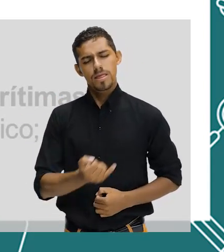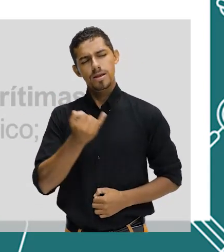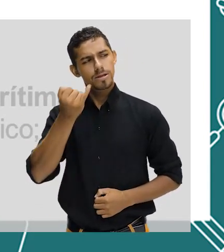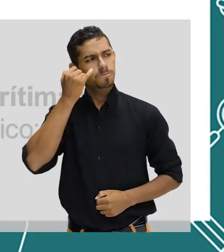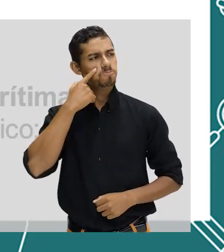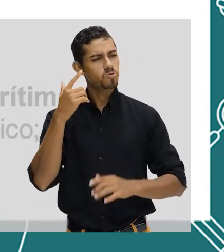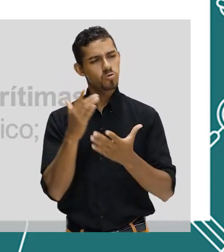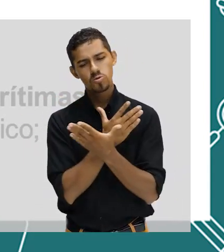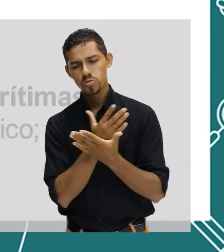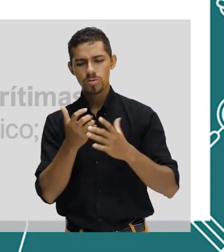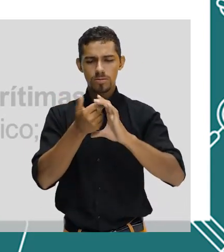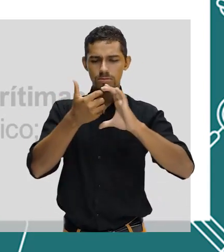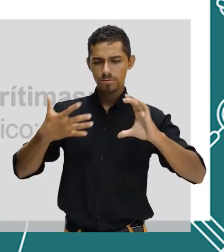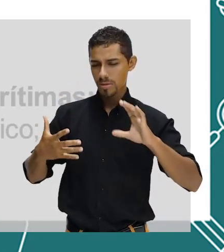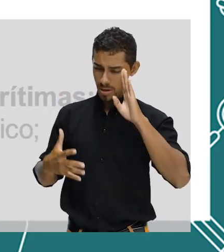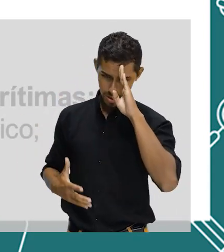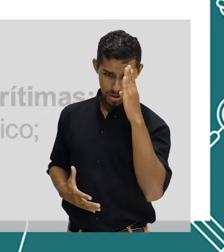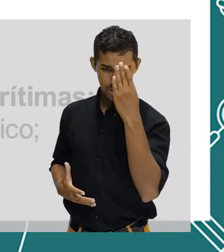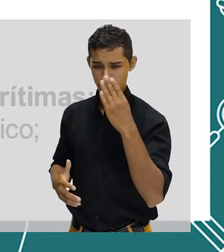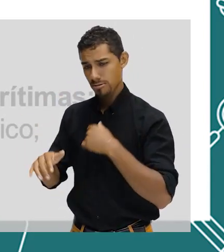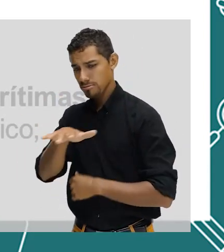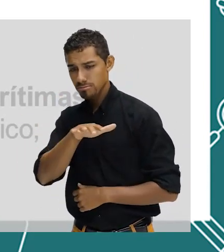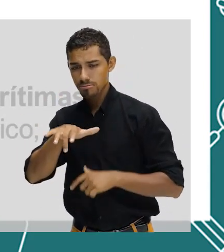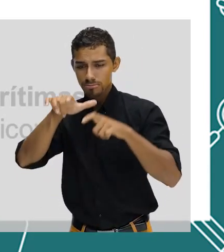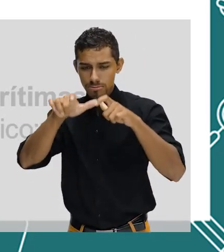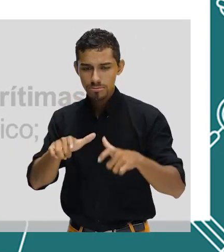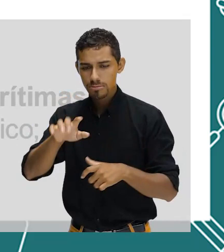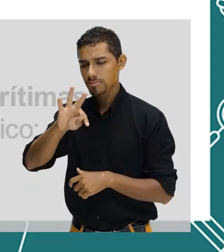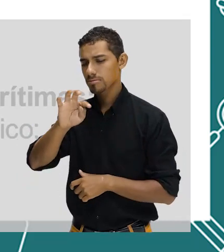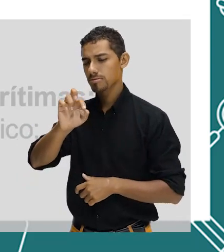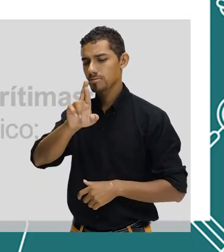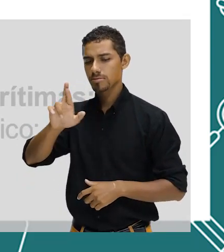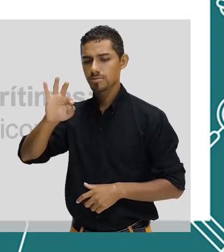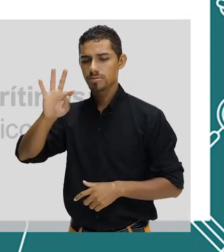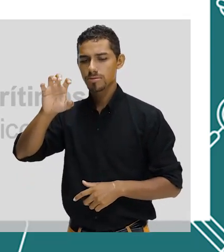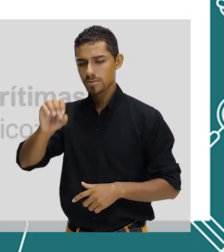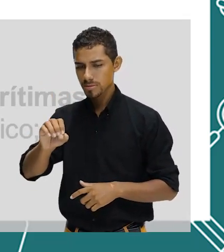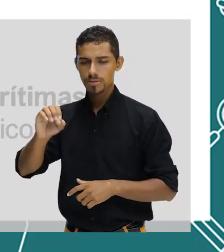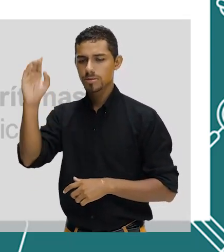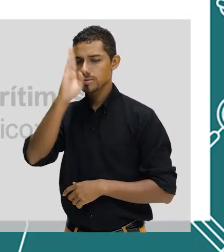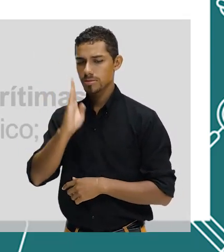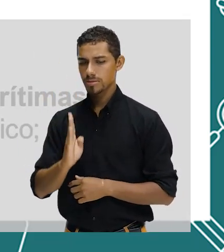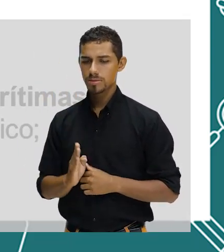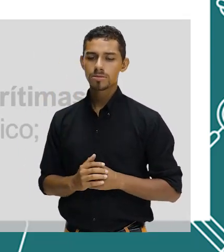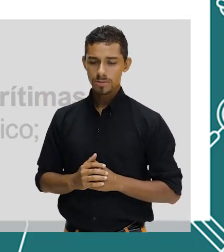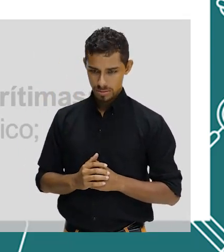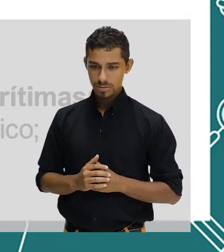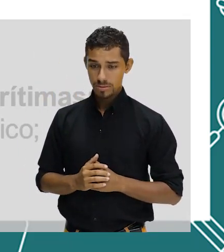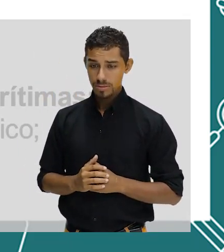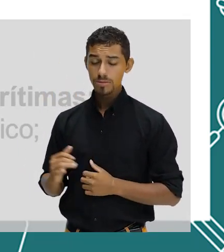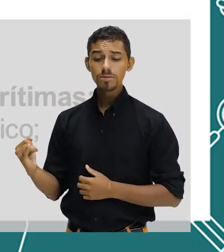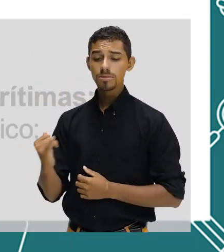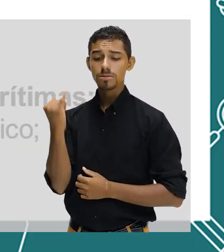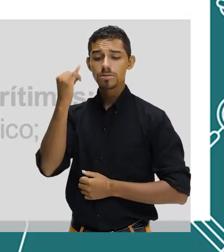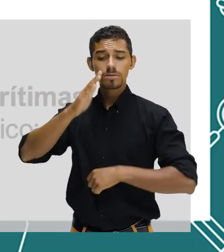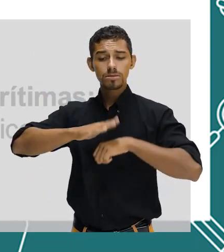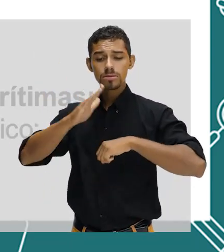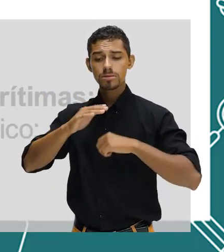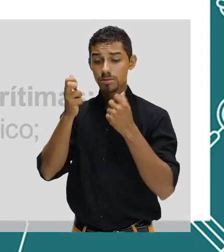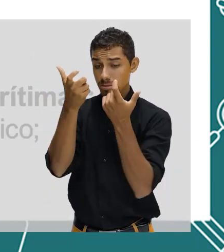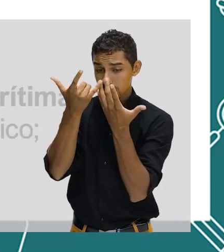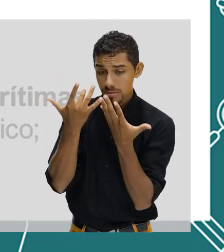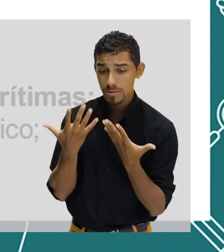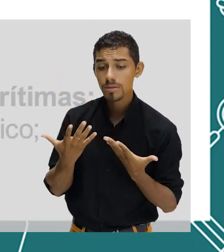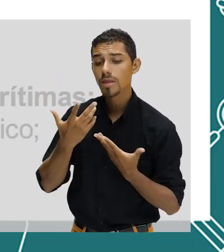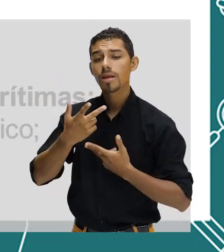algumas características primordiais do nosso território, do nosso país, do nosso Brasil. Tá? Primeira coisa importante, isso eu vou falar